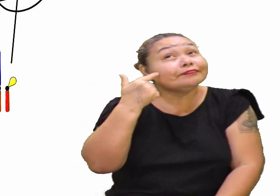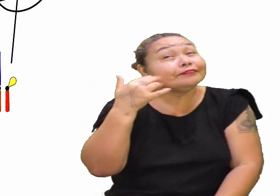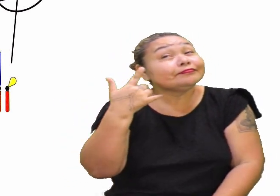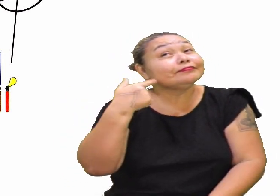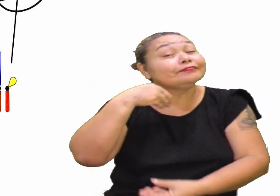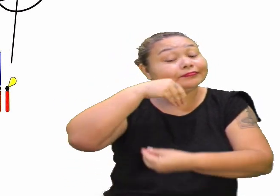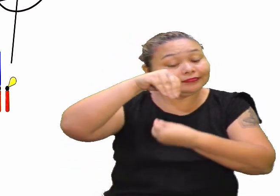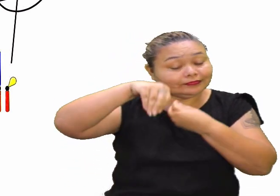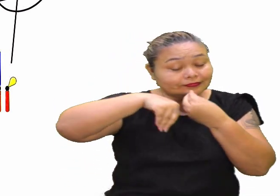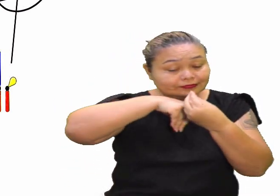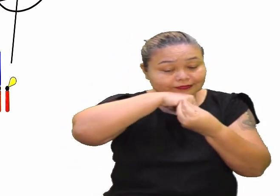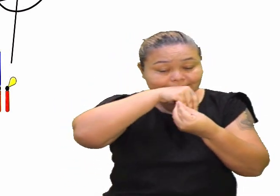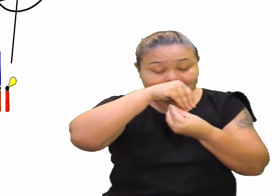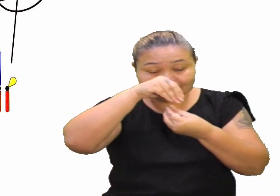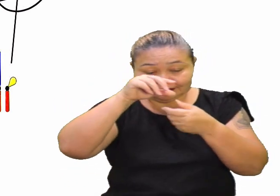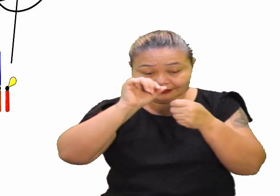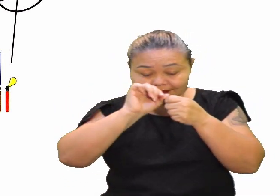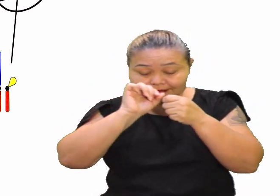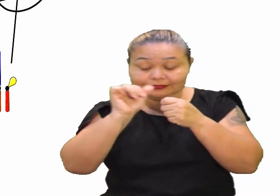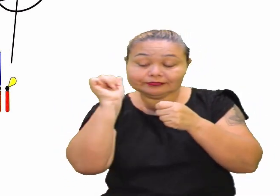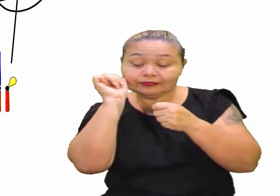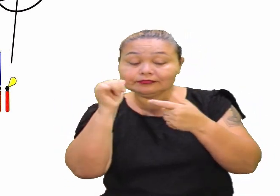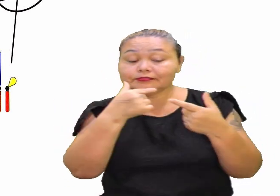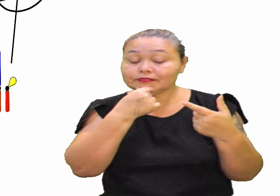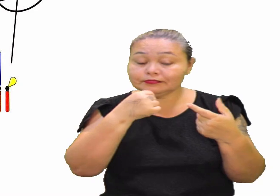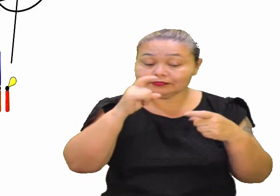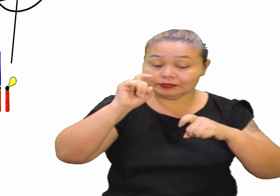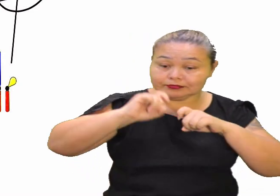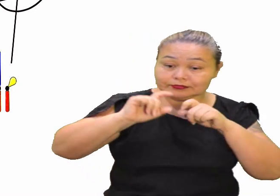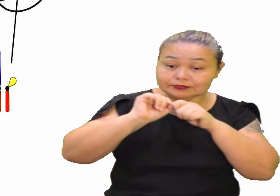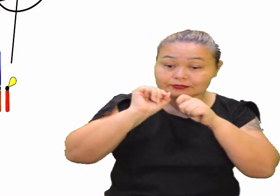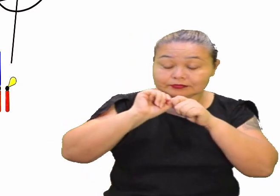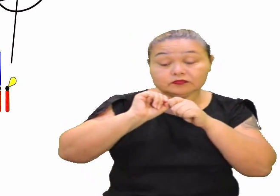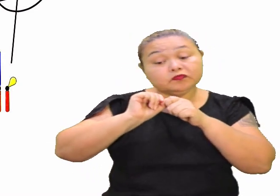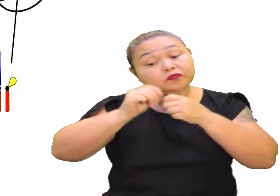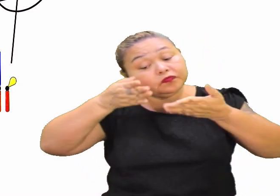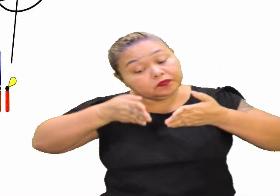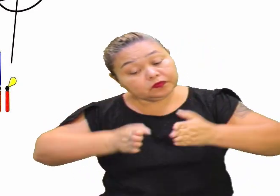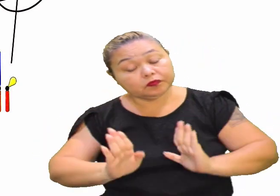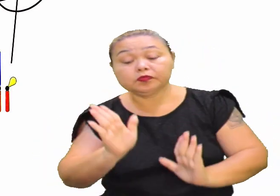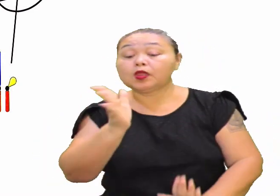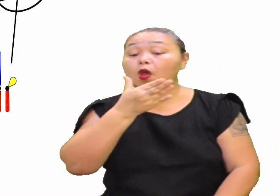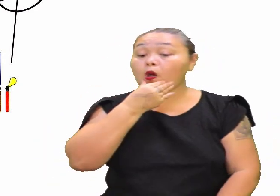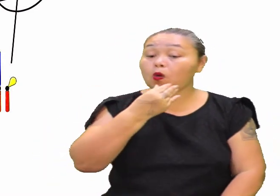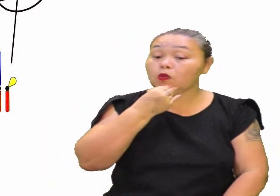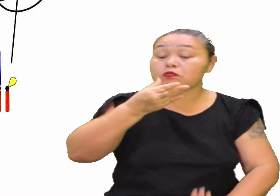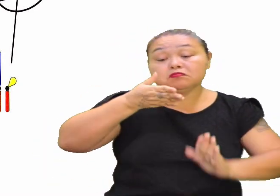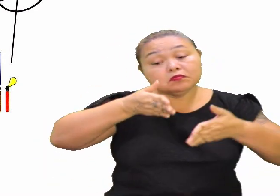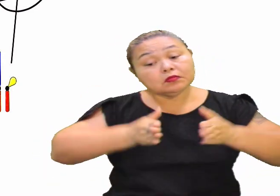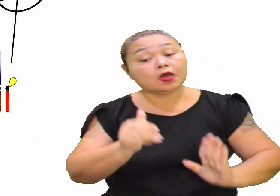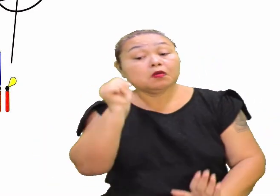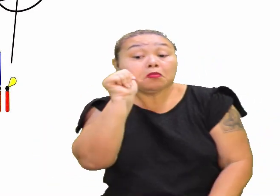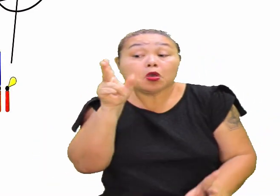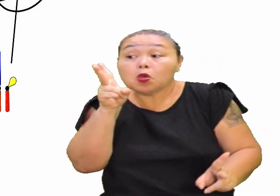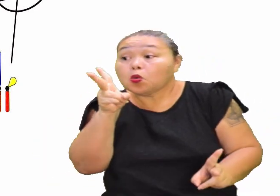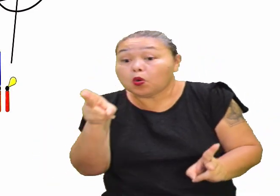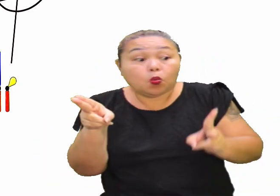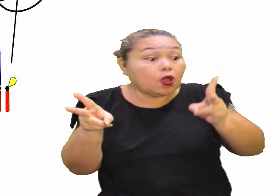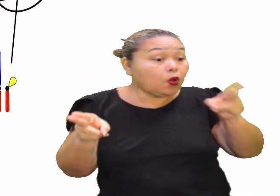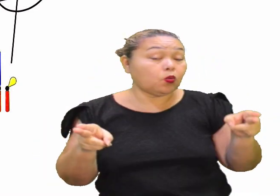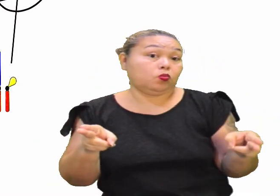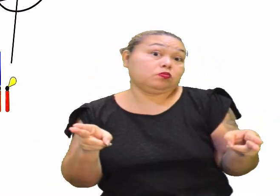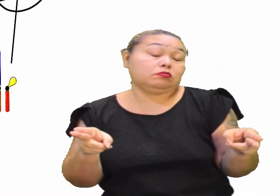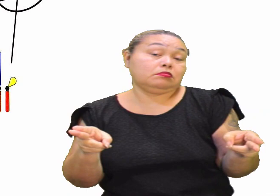e nascer um menino, qual é a probabilidade de nascer outro menino? 50%. E qual é a probabilidade de nascer outra menina?